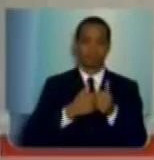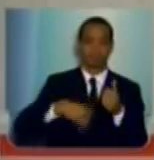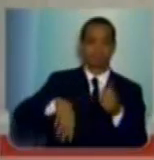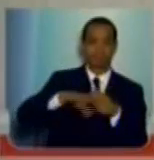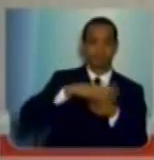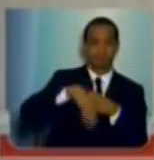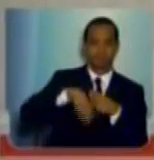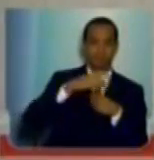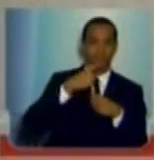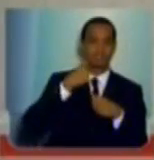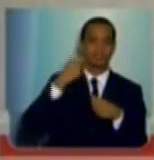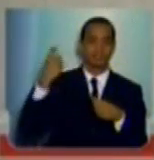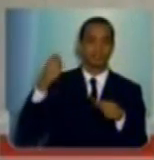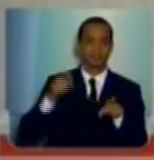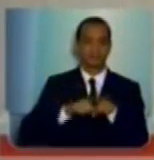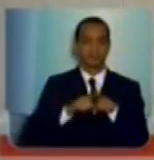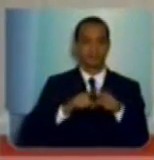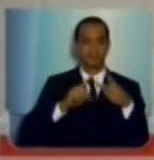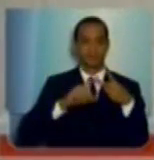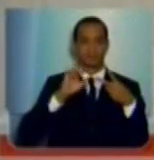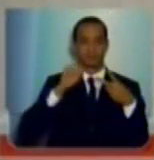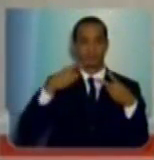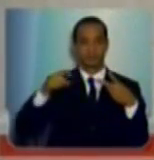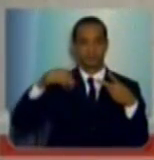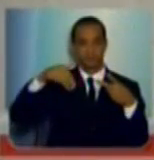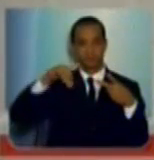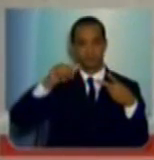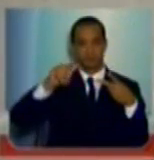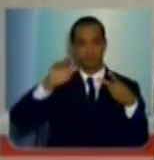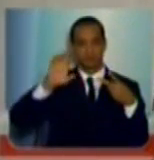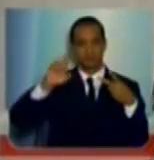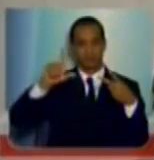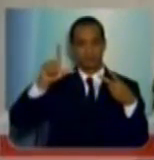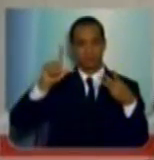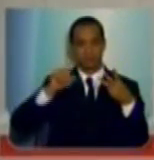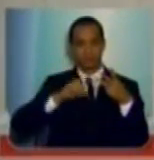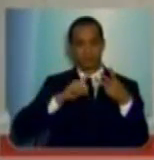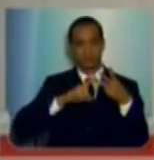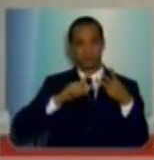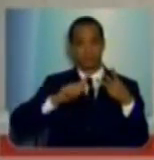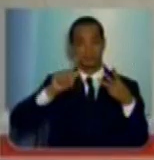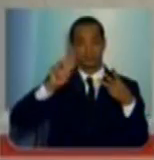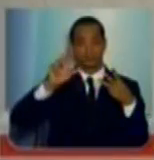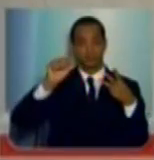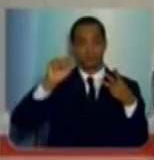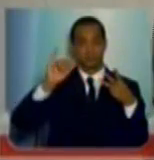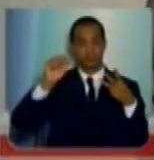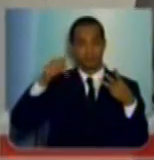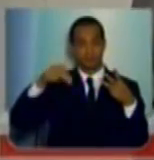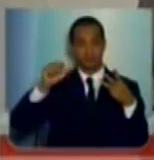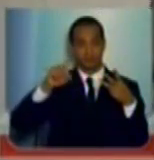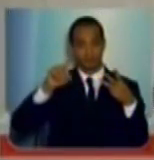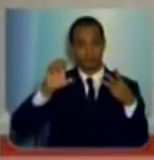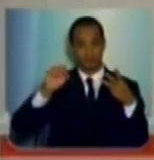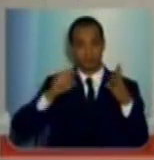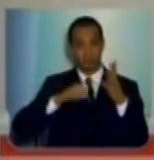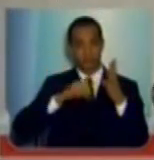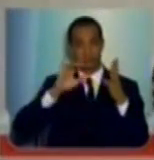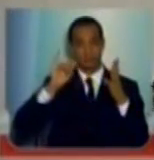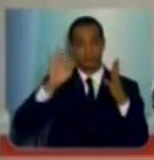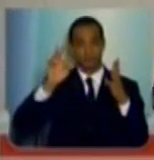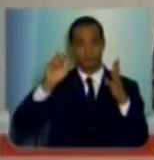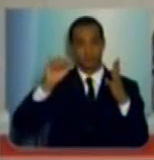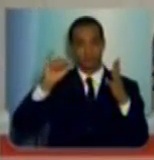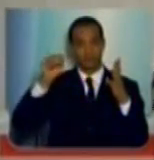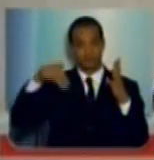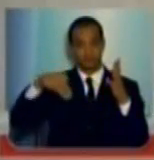região Cidade Tiradente São Miguel Paulista eh Guaianases Itaí Paulista toda